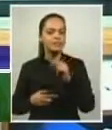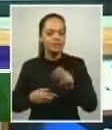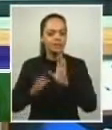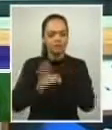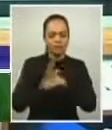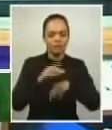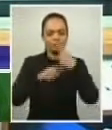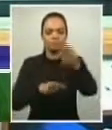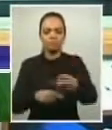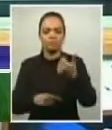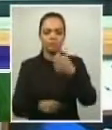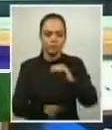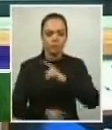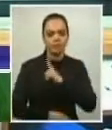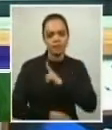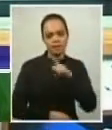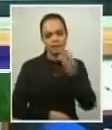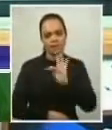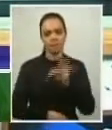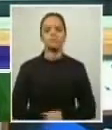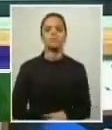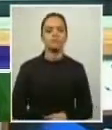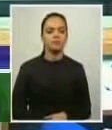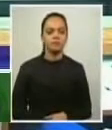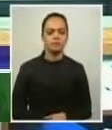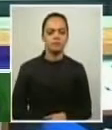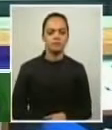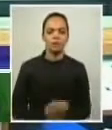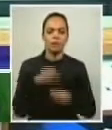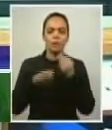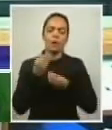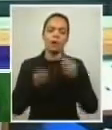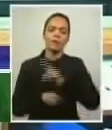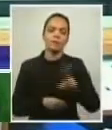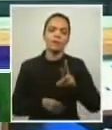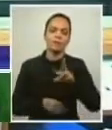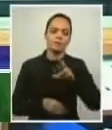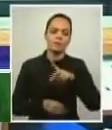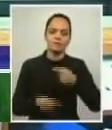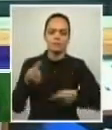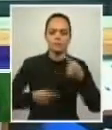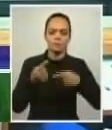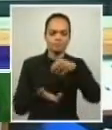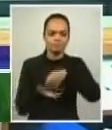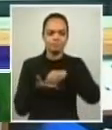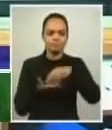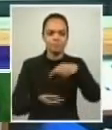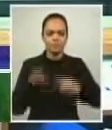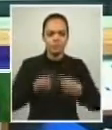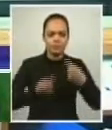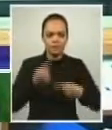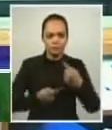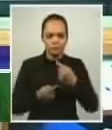depois ocorreria na França e como é que se chama o regime político sistema político